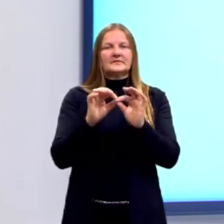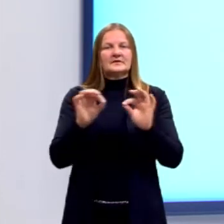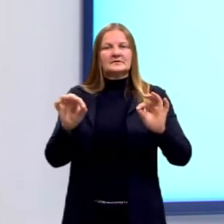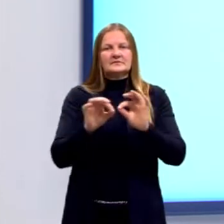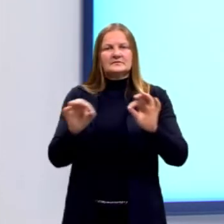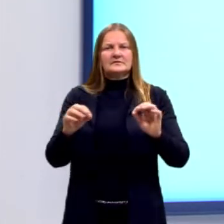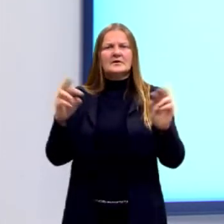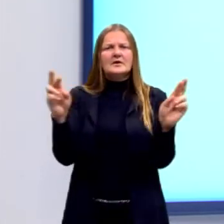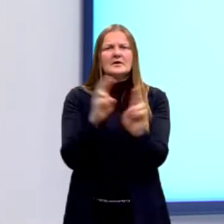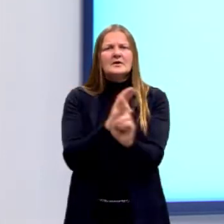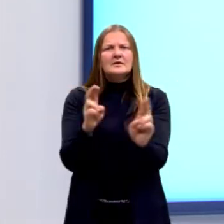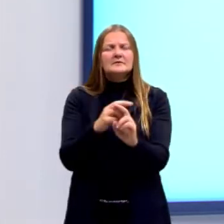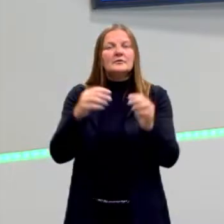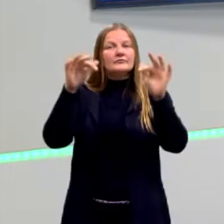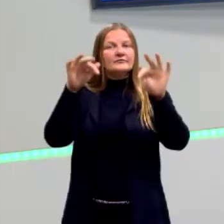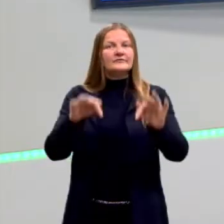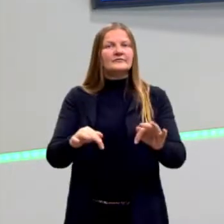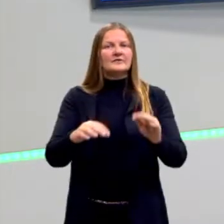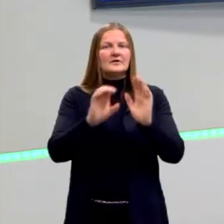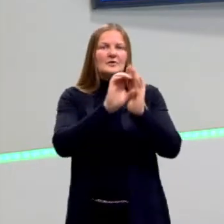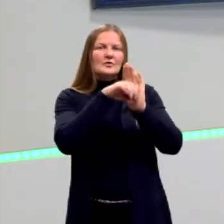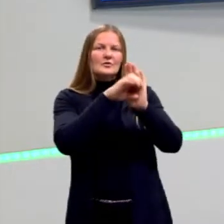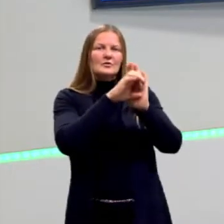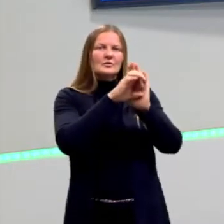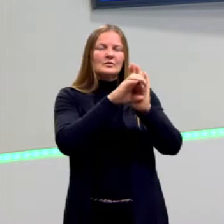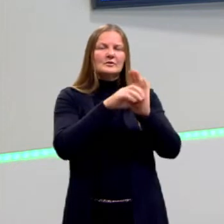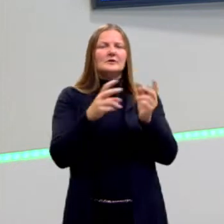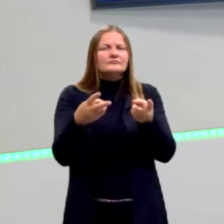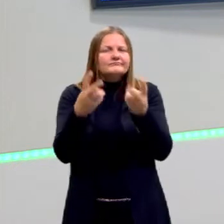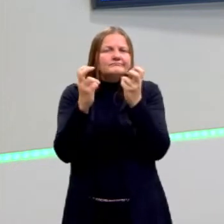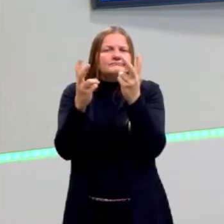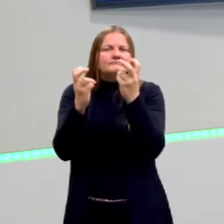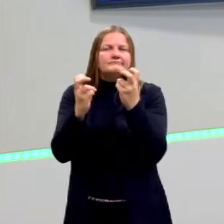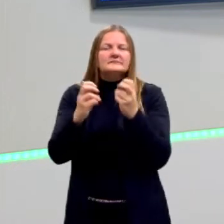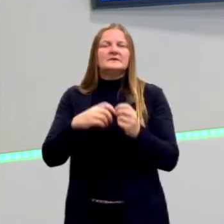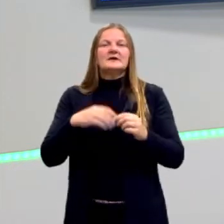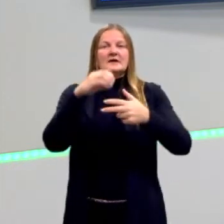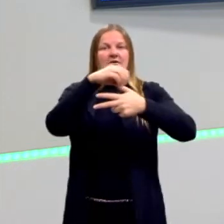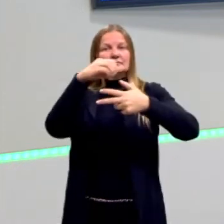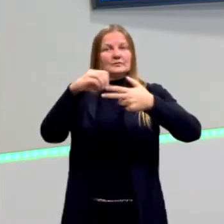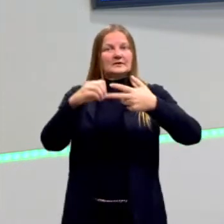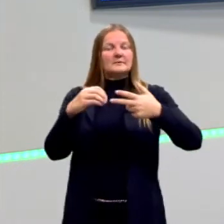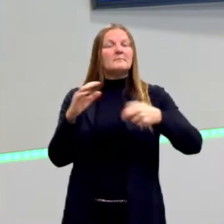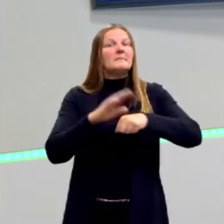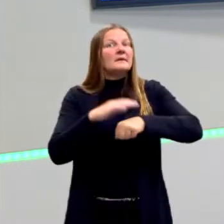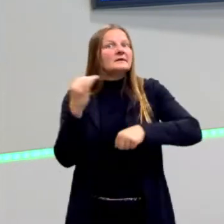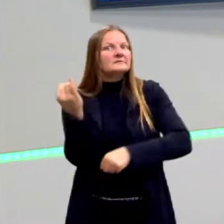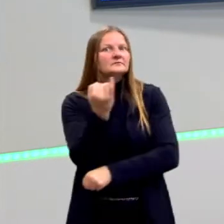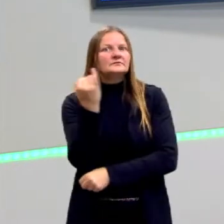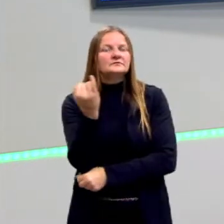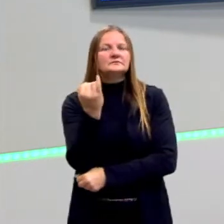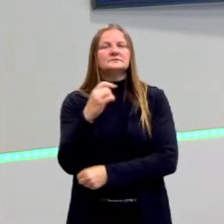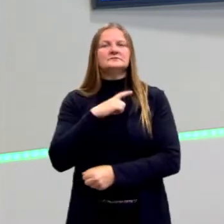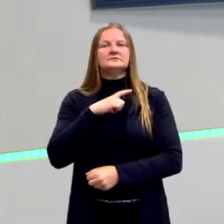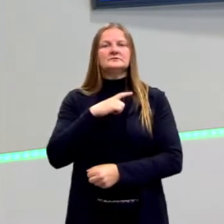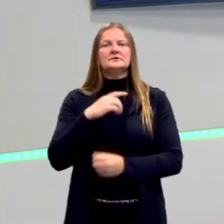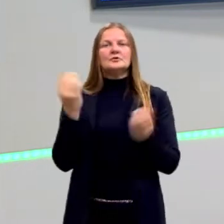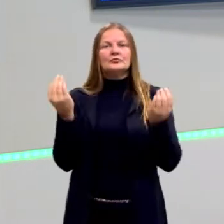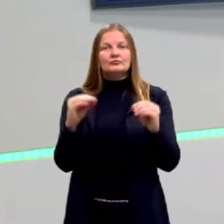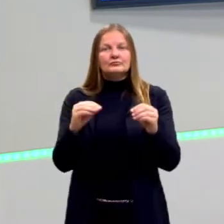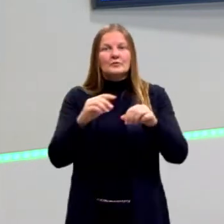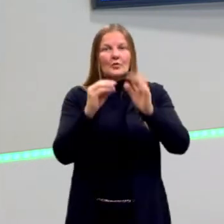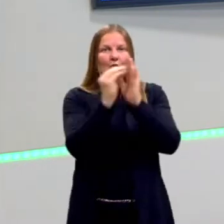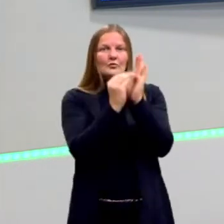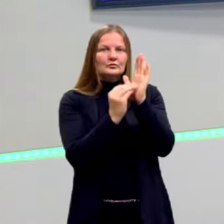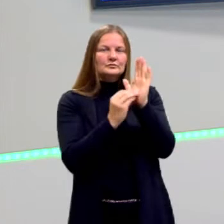essa relação aqui é só pra gente finalizar os conceitos que a gente tá vendo tá não é nem o que importa mais para gente nessa parte